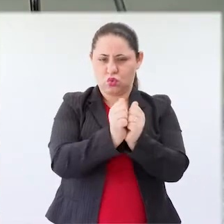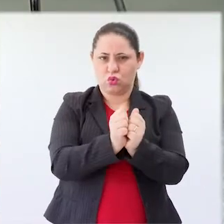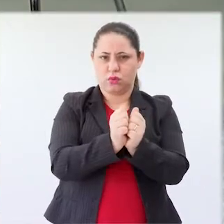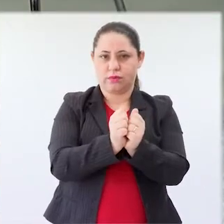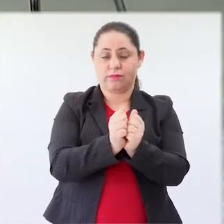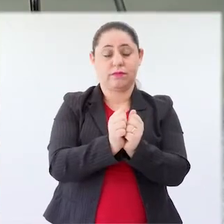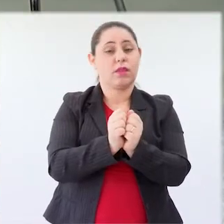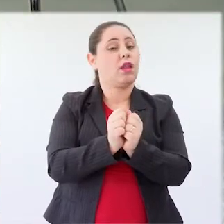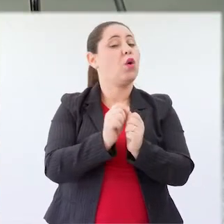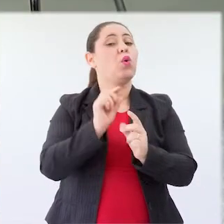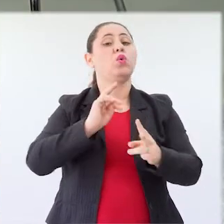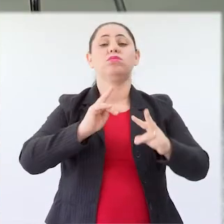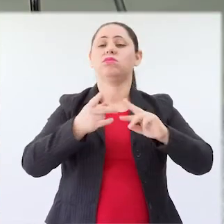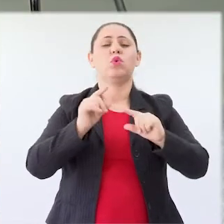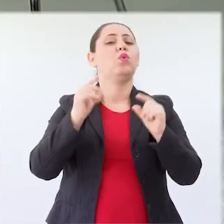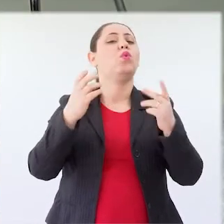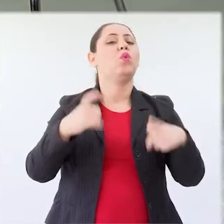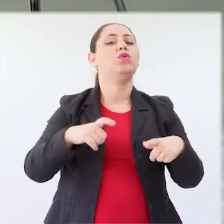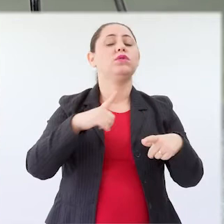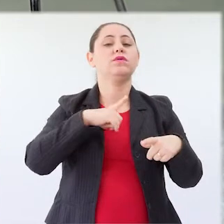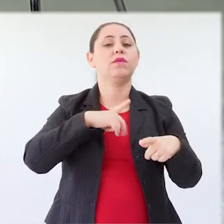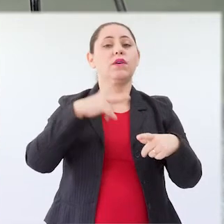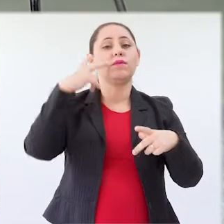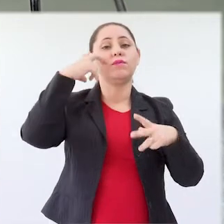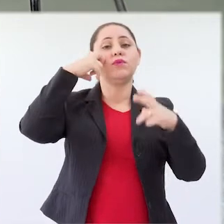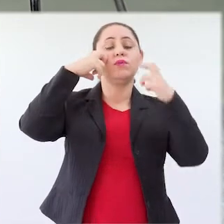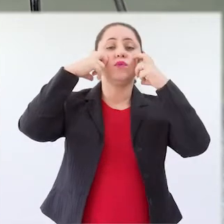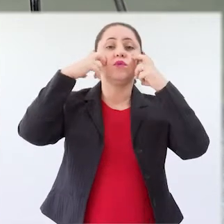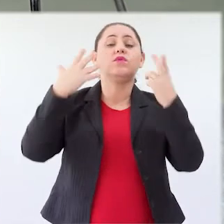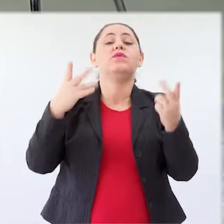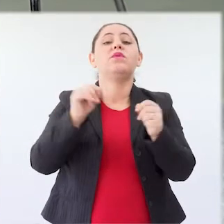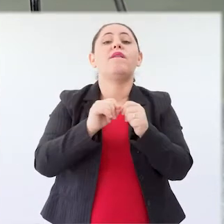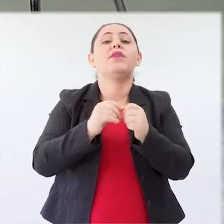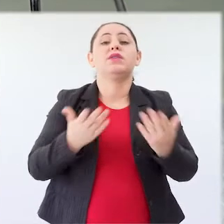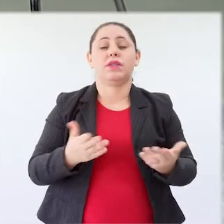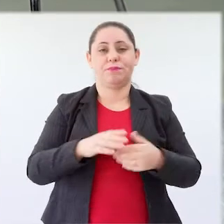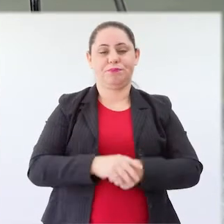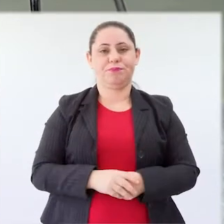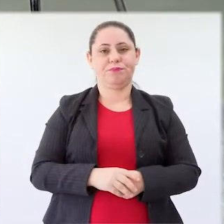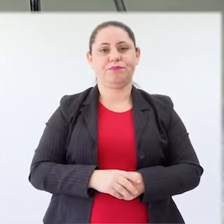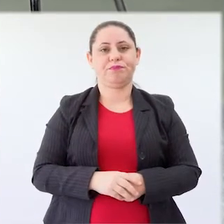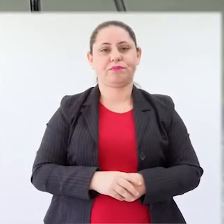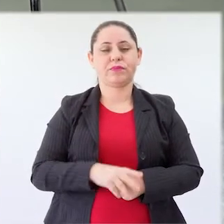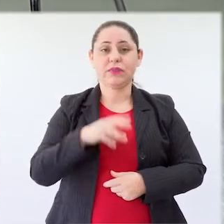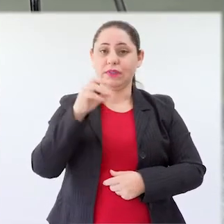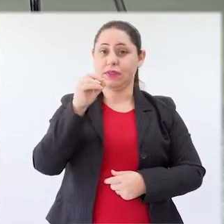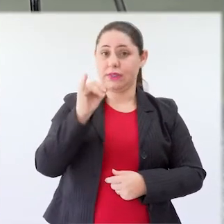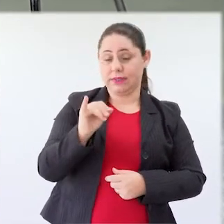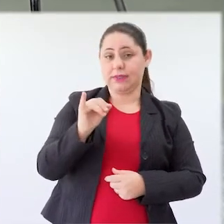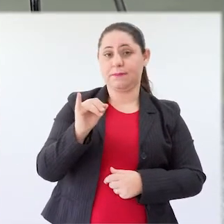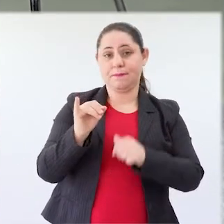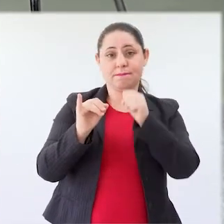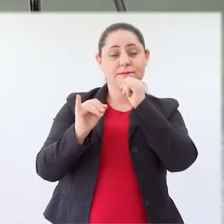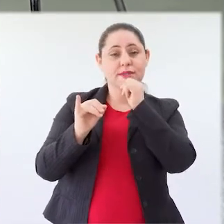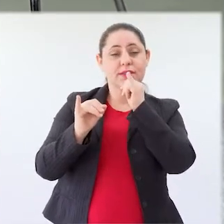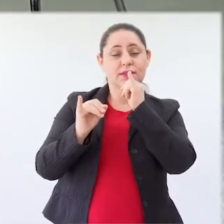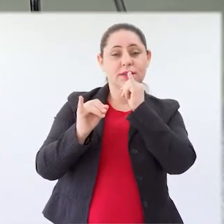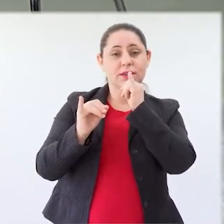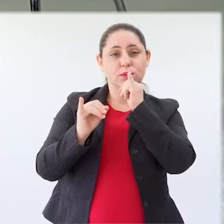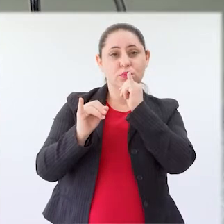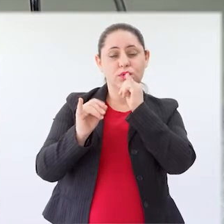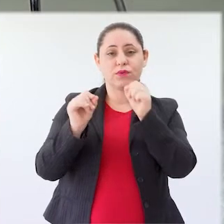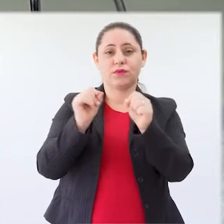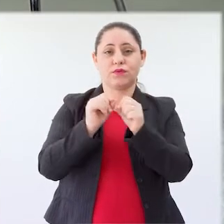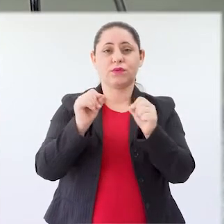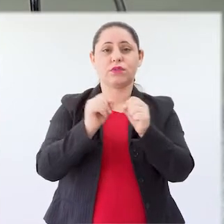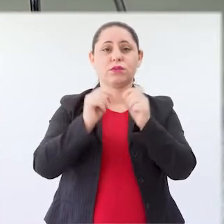variar da questão onde a gente vai aplicar esse preenchedor. Onde esse preenchedor está sendo aplicado. Se eu